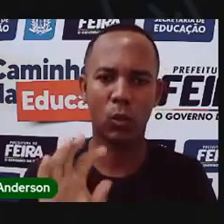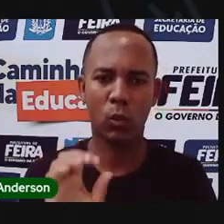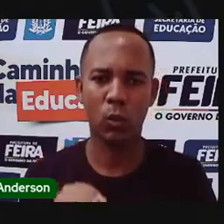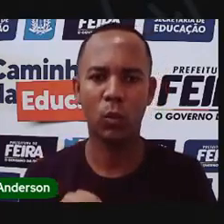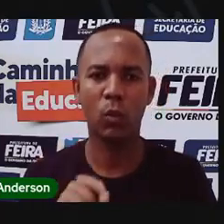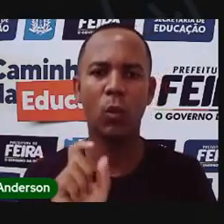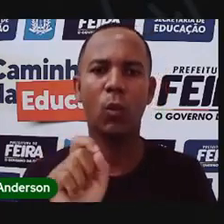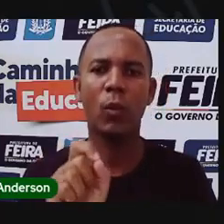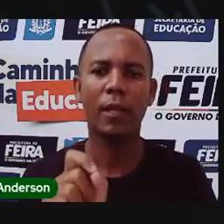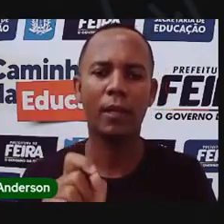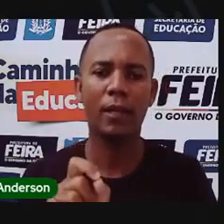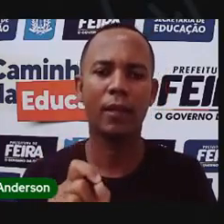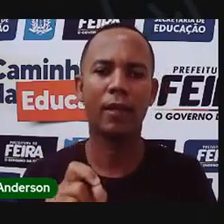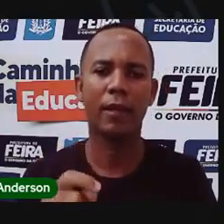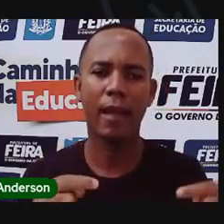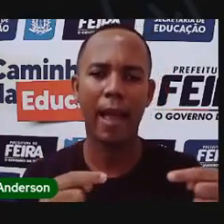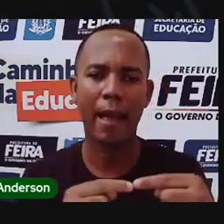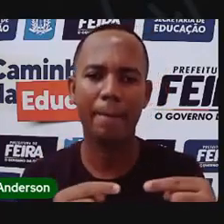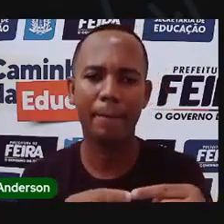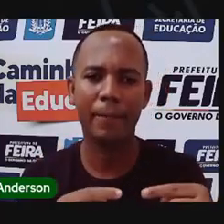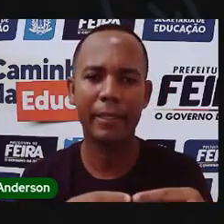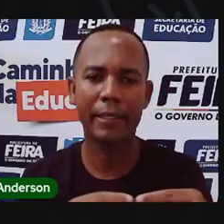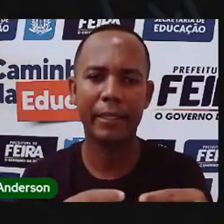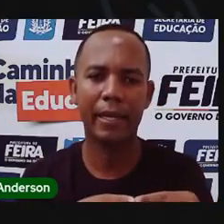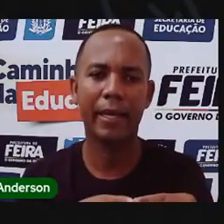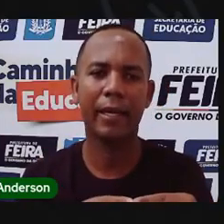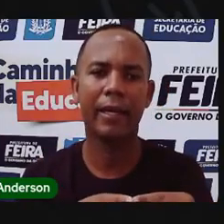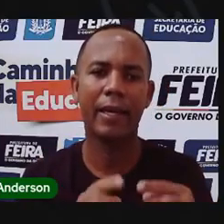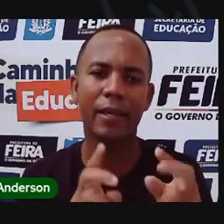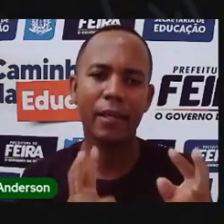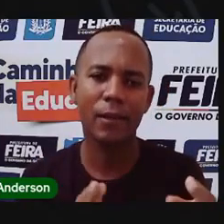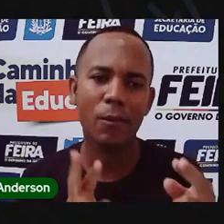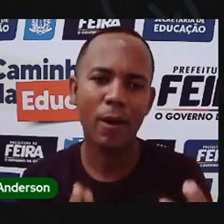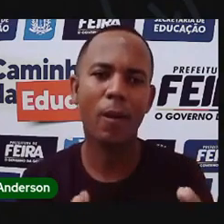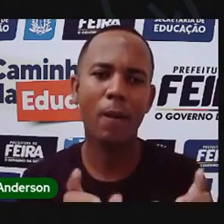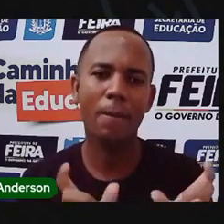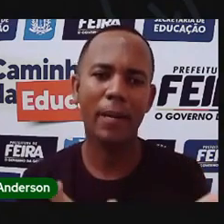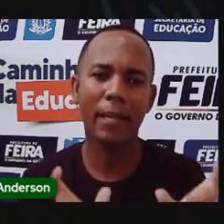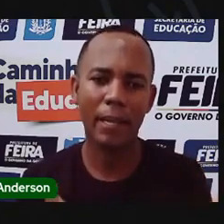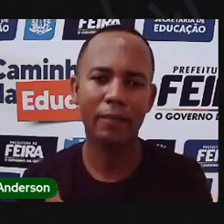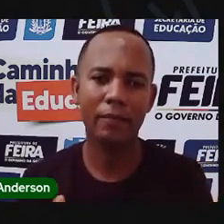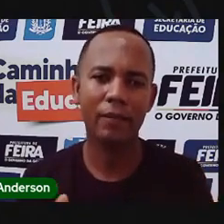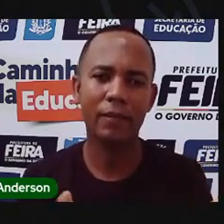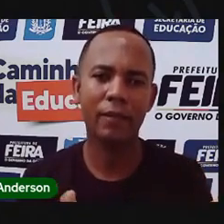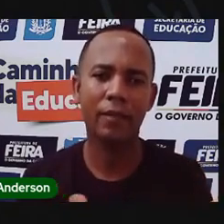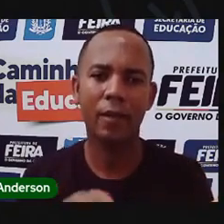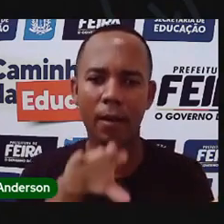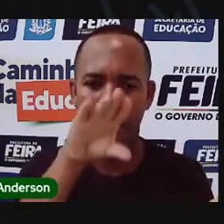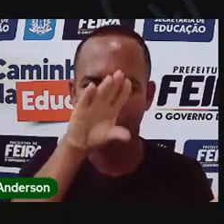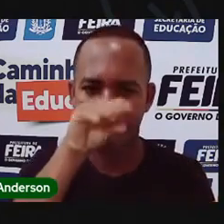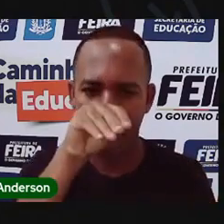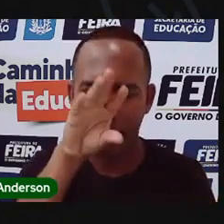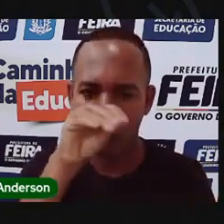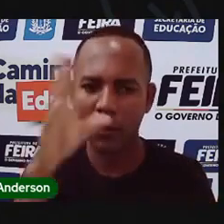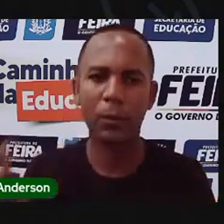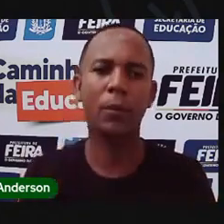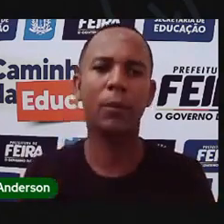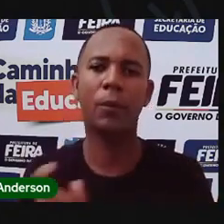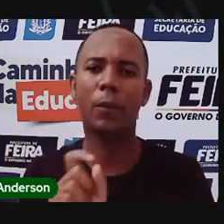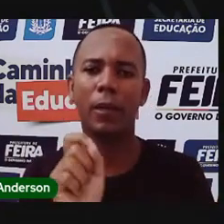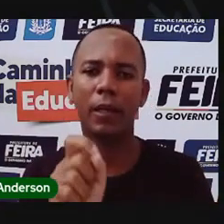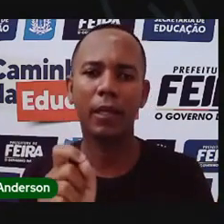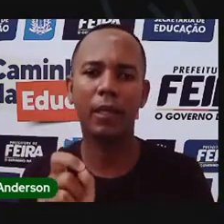Então, pato rima com bato. O pato e eu bato.